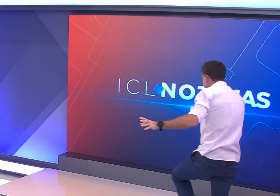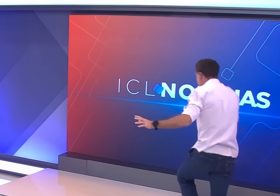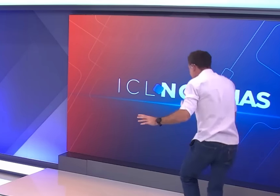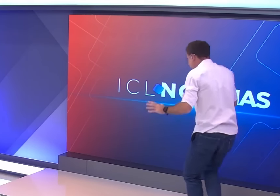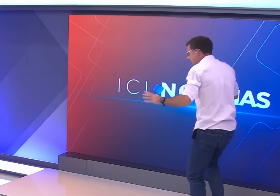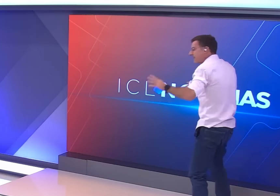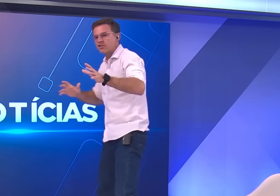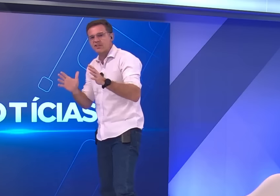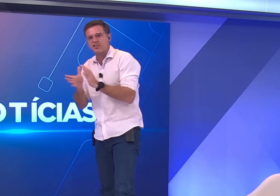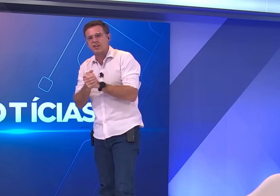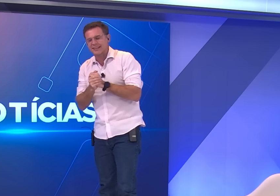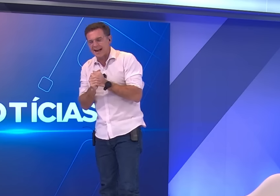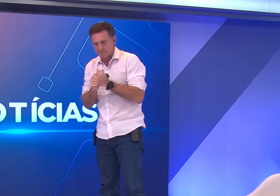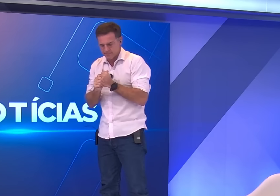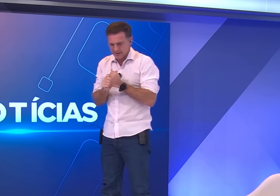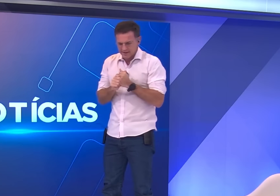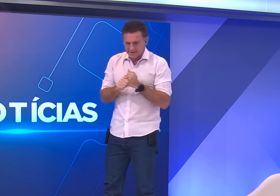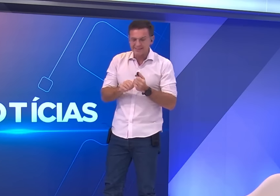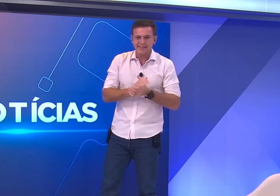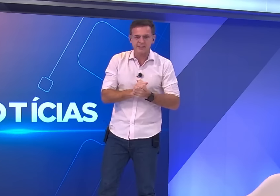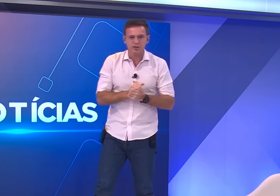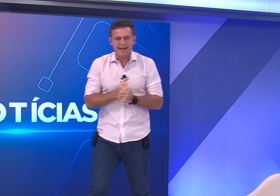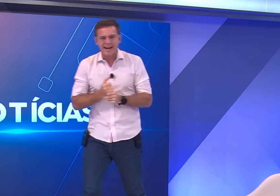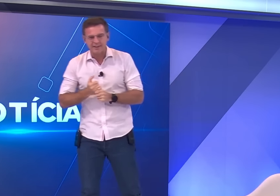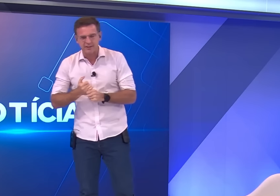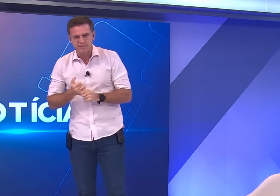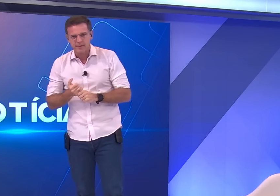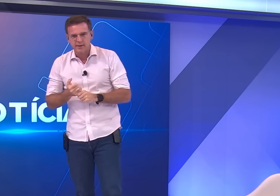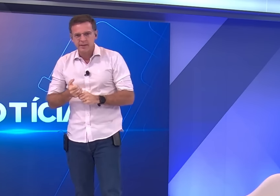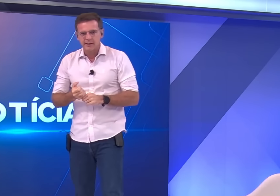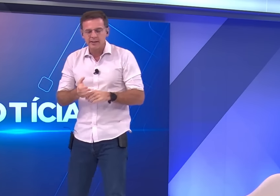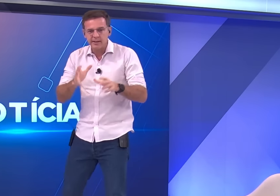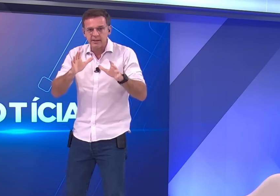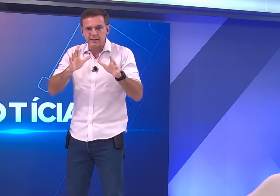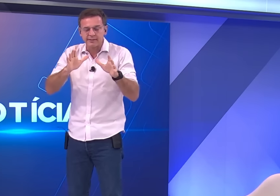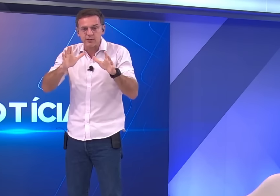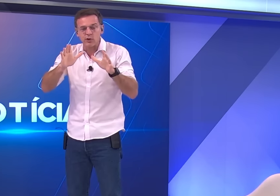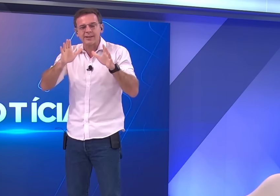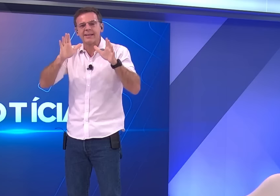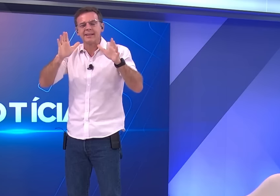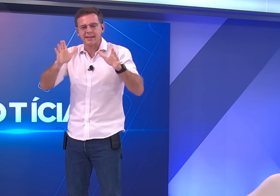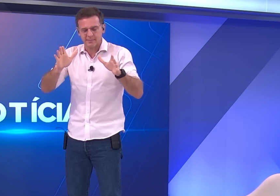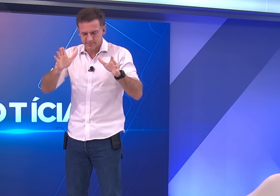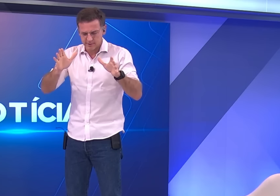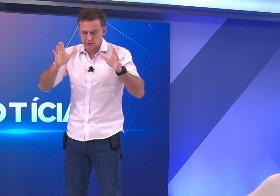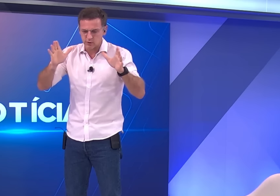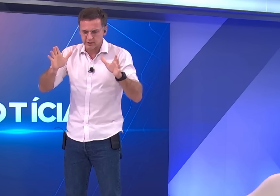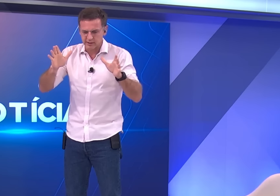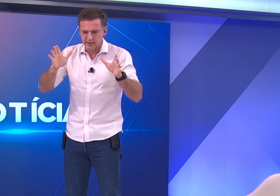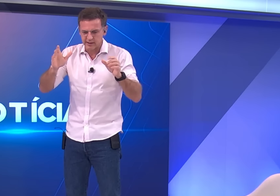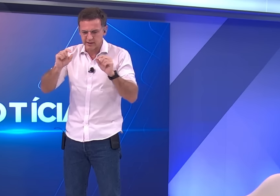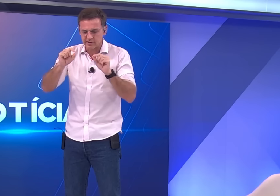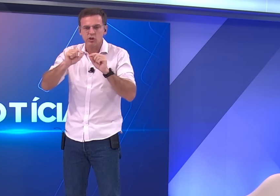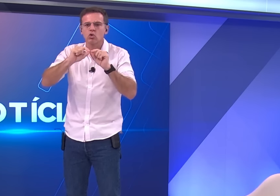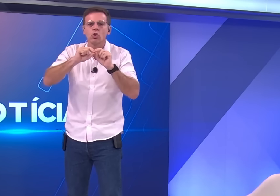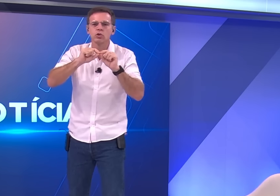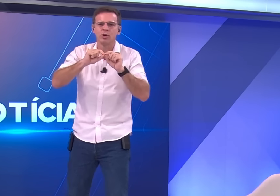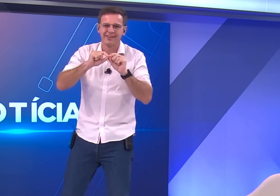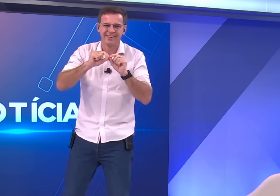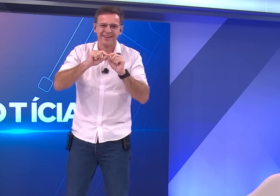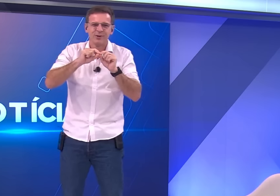seguinte antes da gente entrar nessa questão da caixa e vocês vão entender vocês vão entender